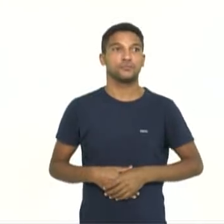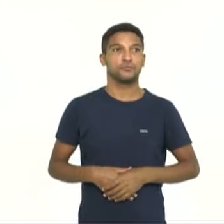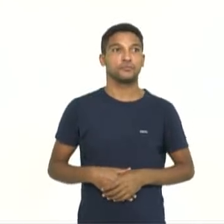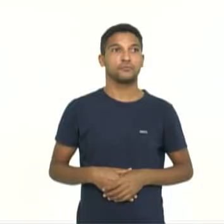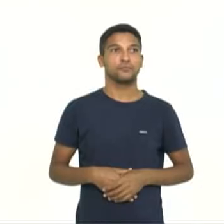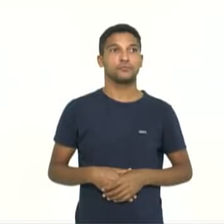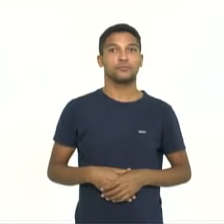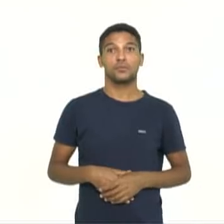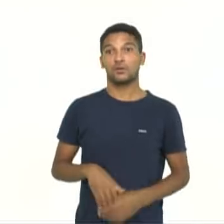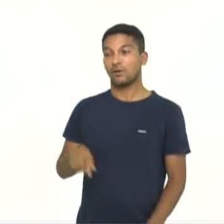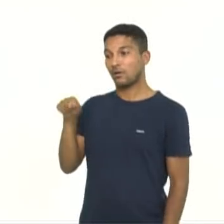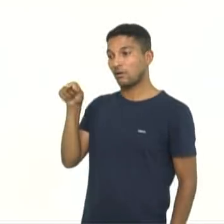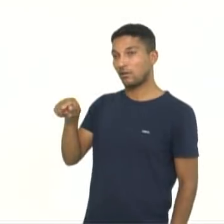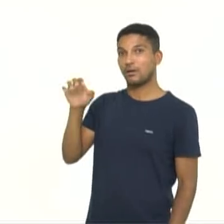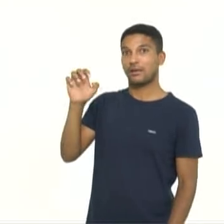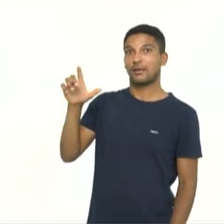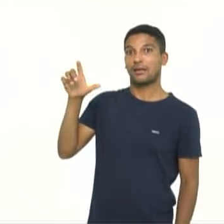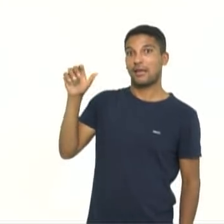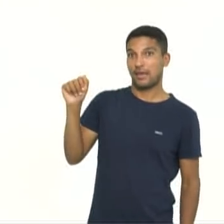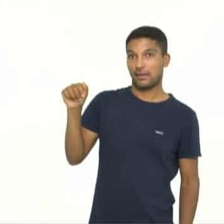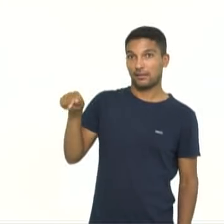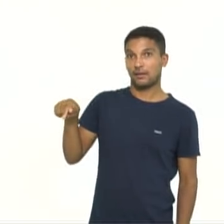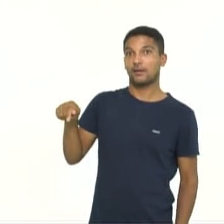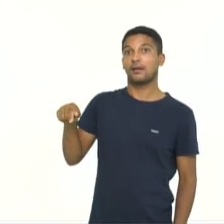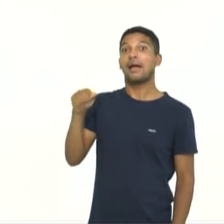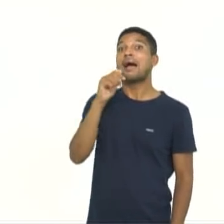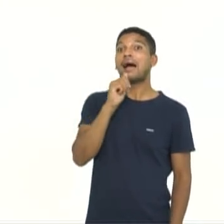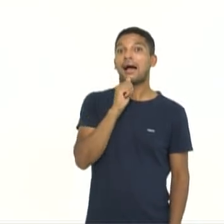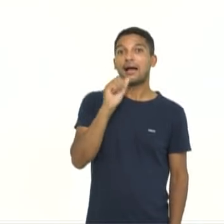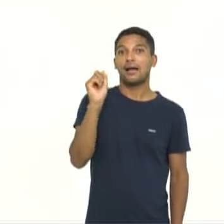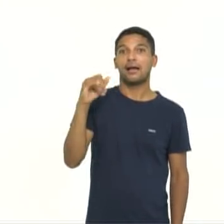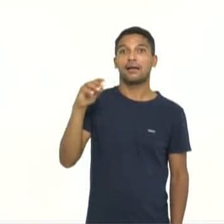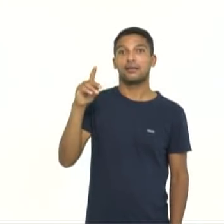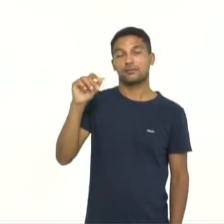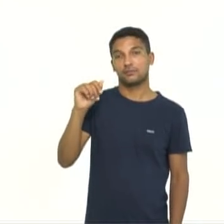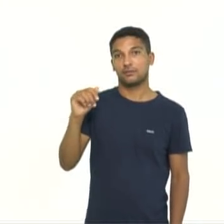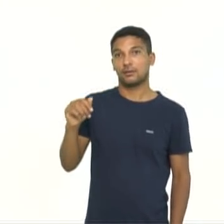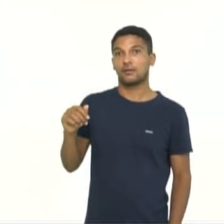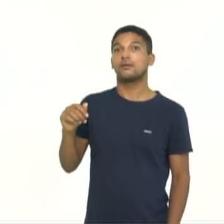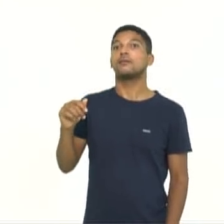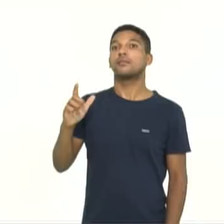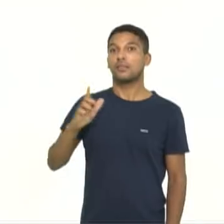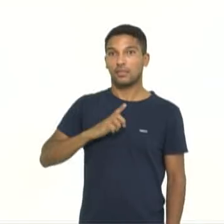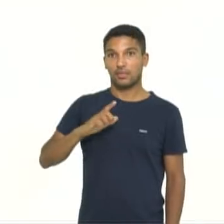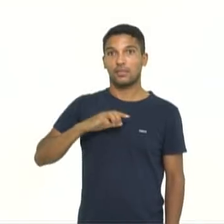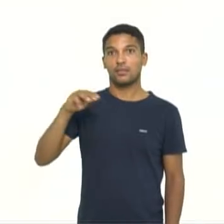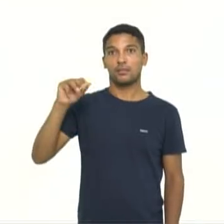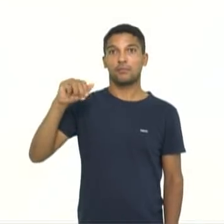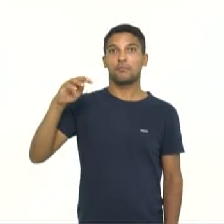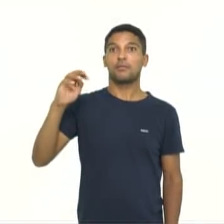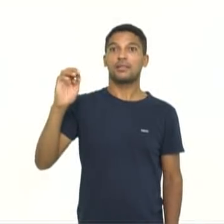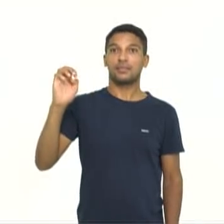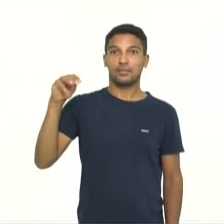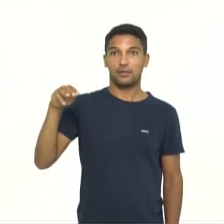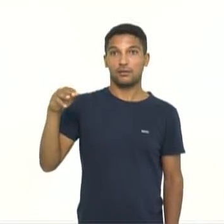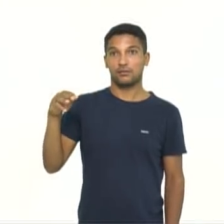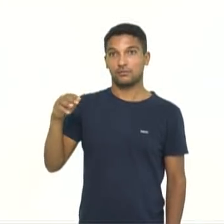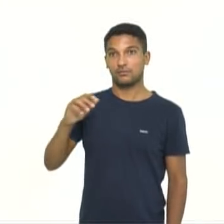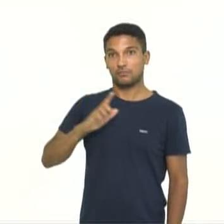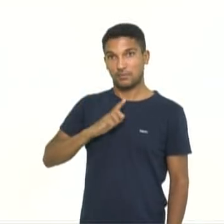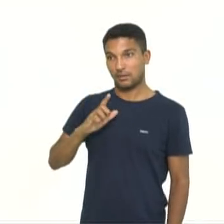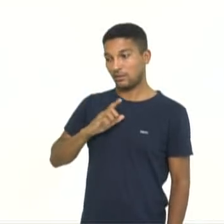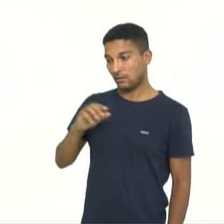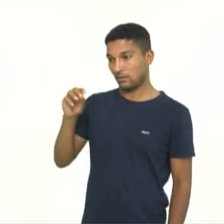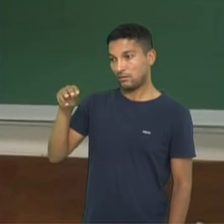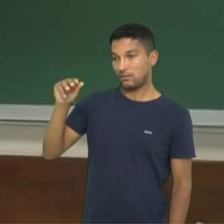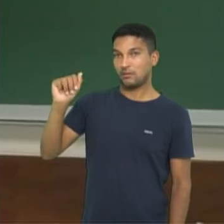prestígio e esplendor e gosta de exibir esses atributos. Agora a gente tem o verbo manter